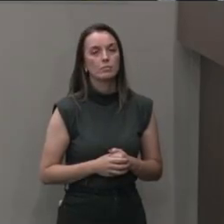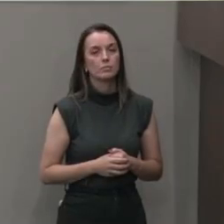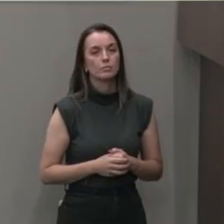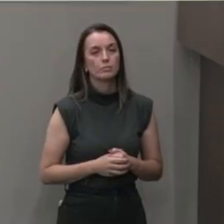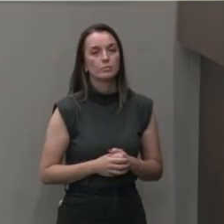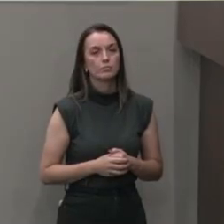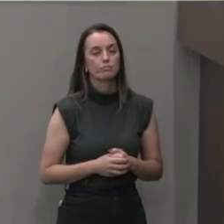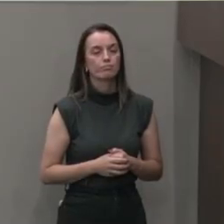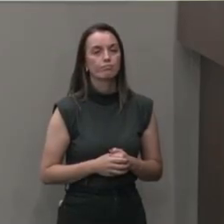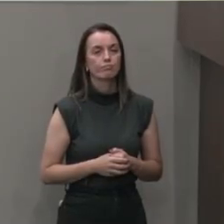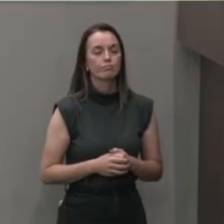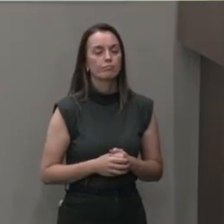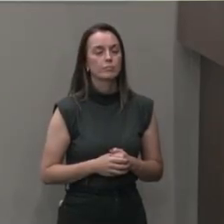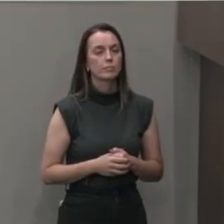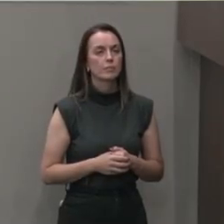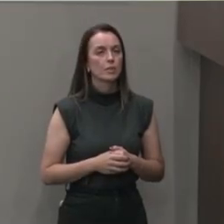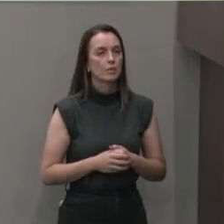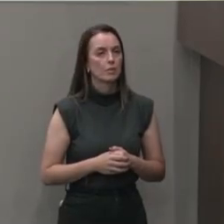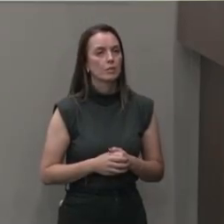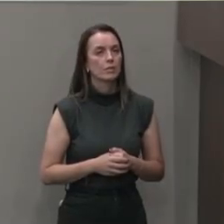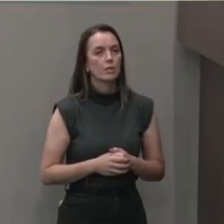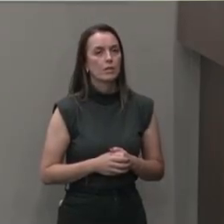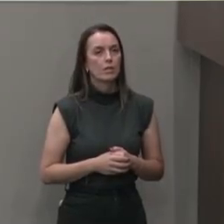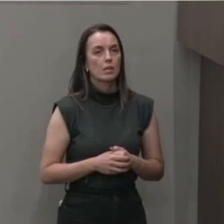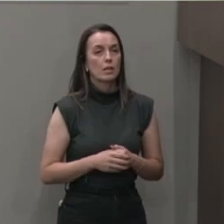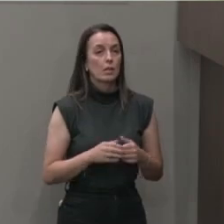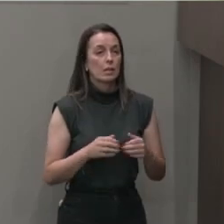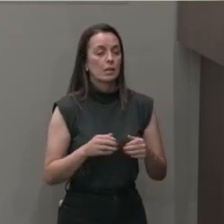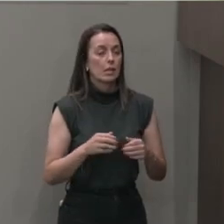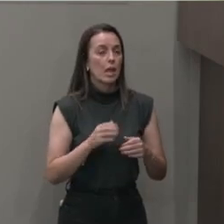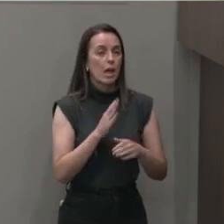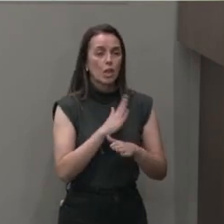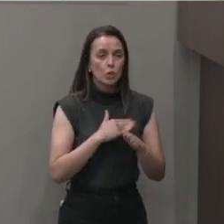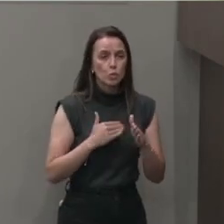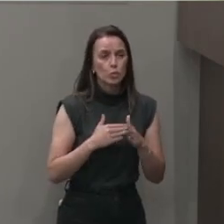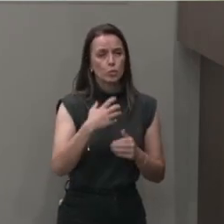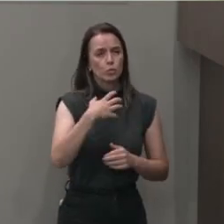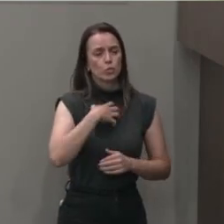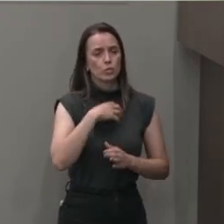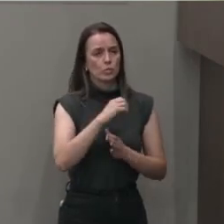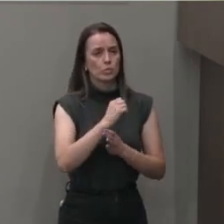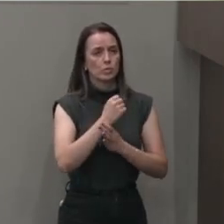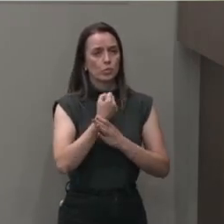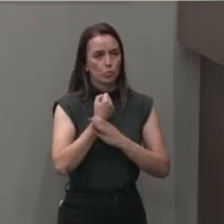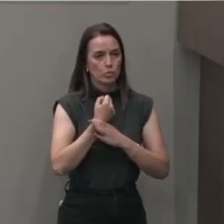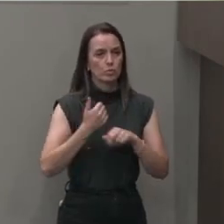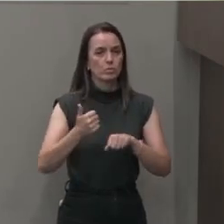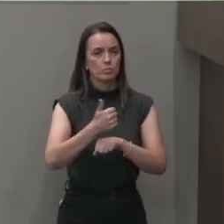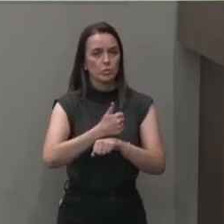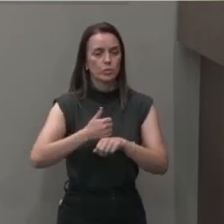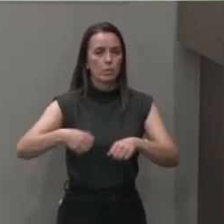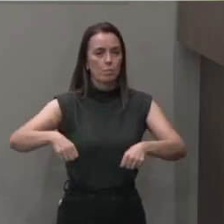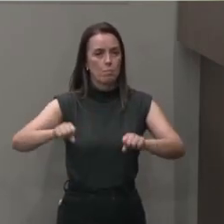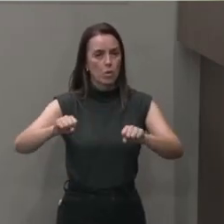toda a segurança que nós puder dar para os nossos motoboy, nós como legislativo aqui,